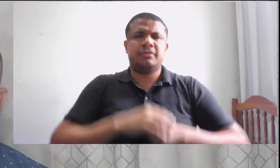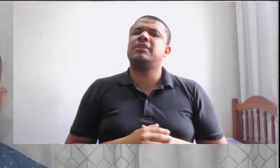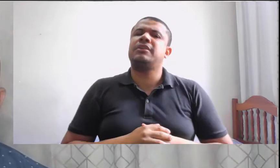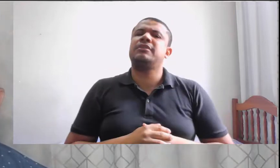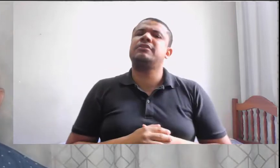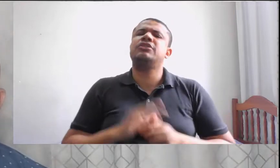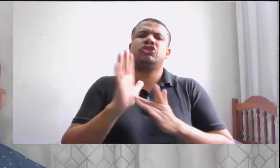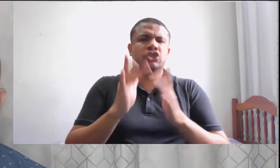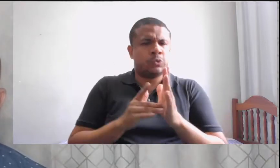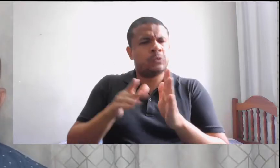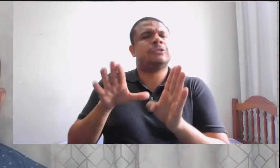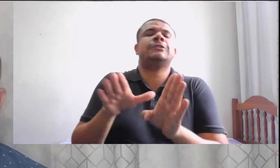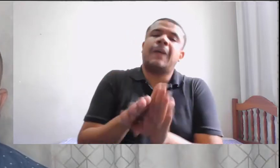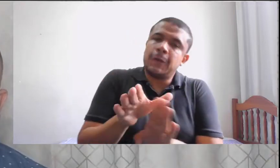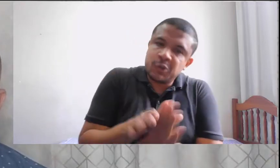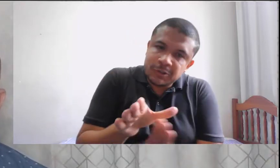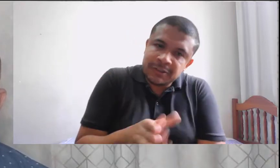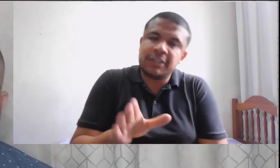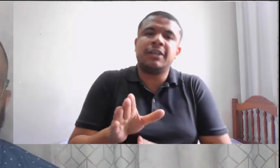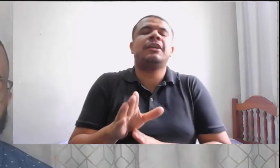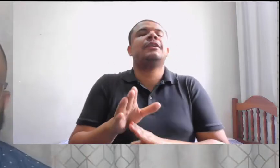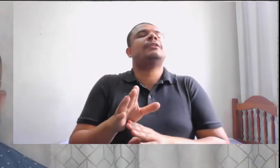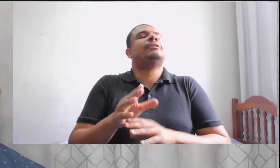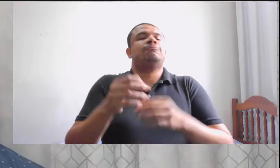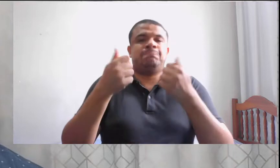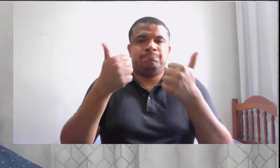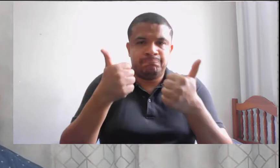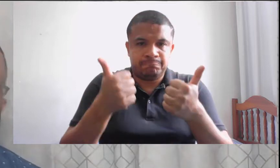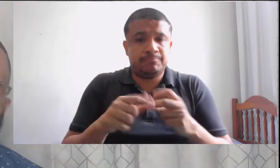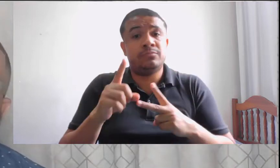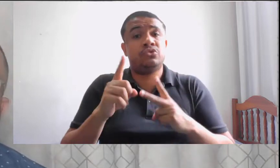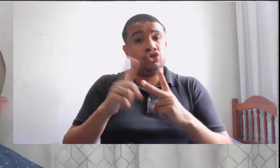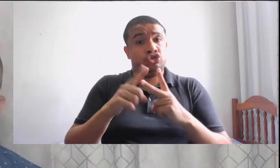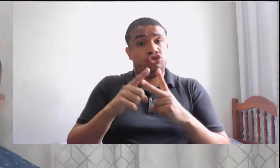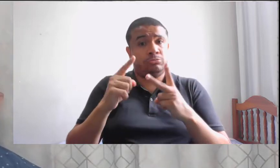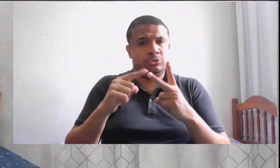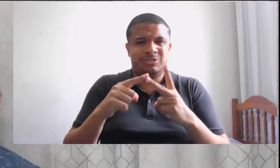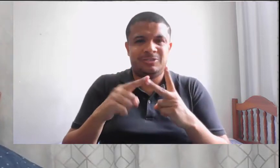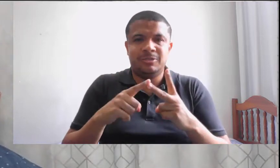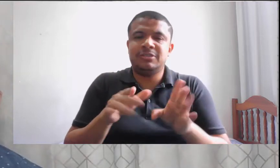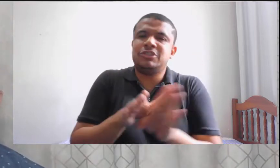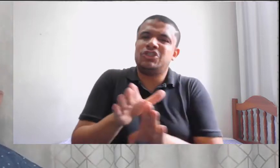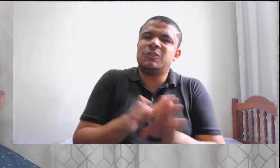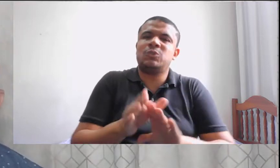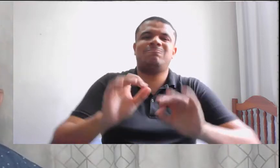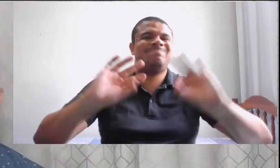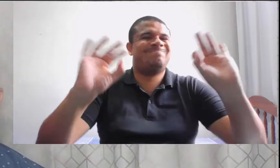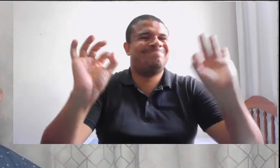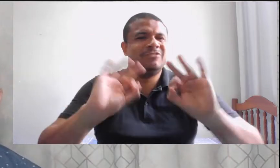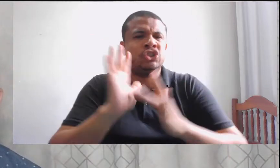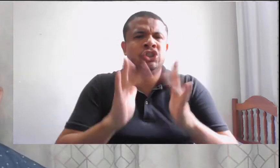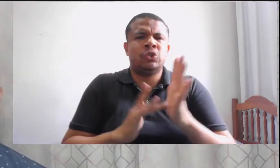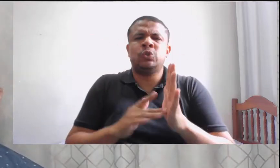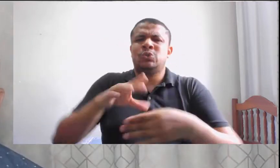Jesus é aquele que governa o lar. E a outra situação é quando Jesus não governa, quando Jesus não